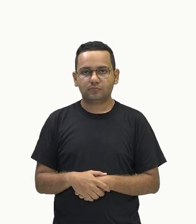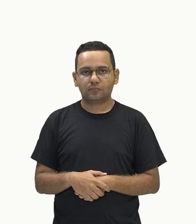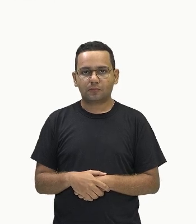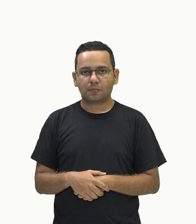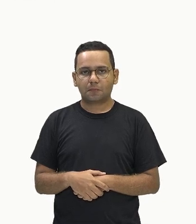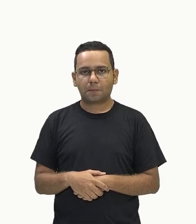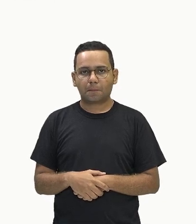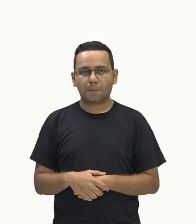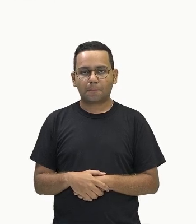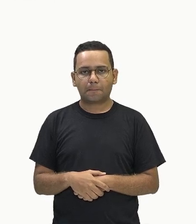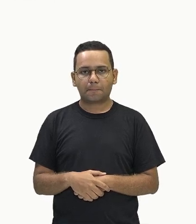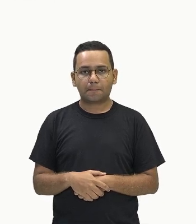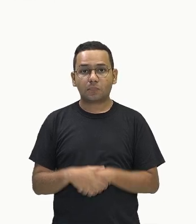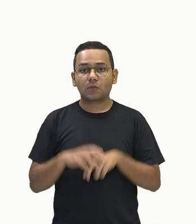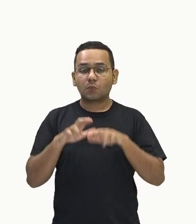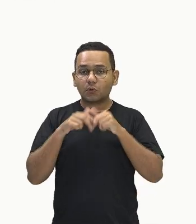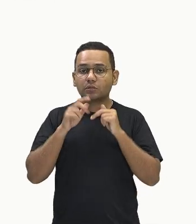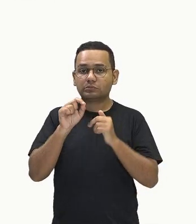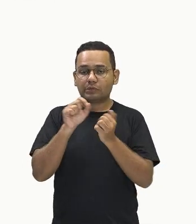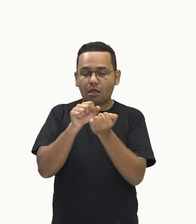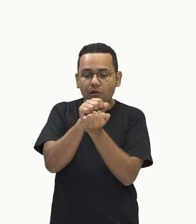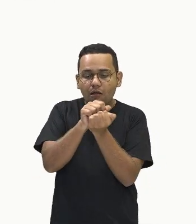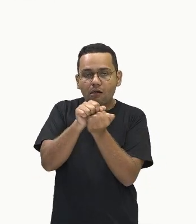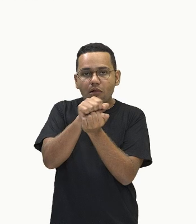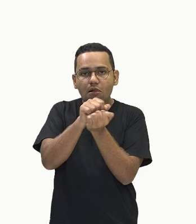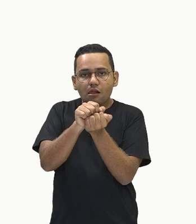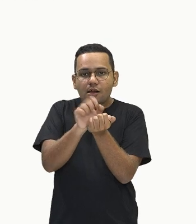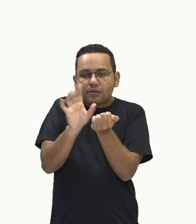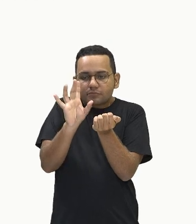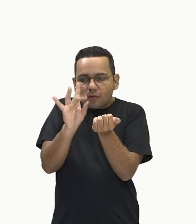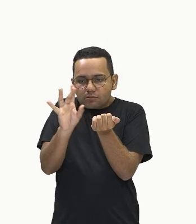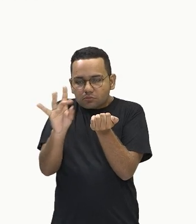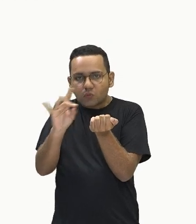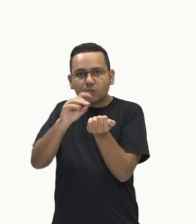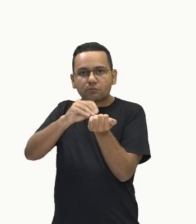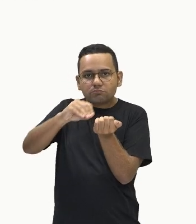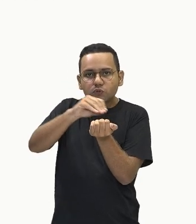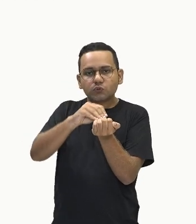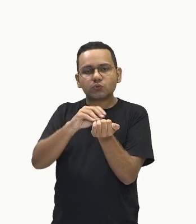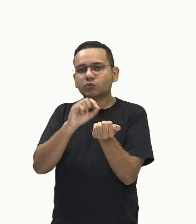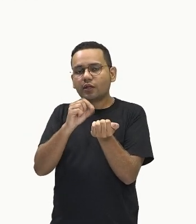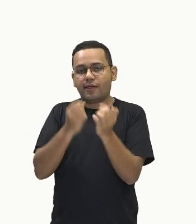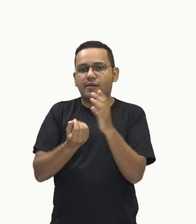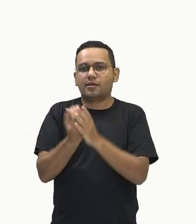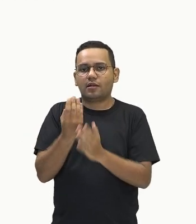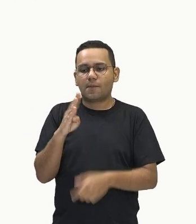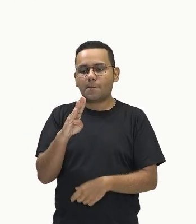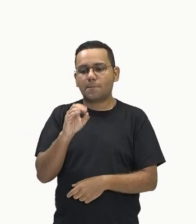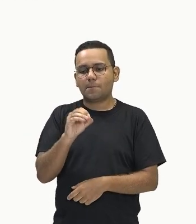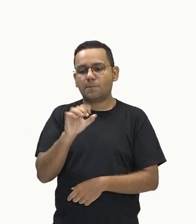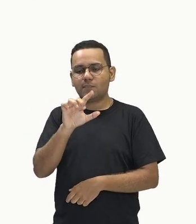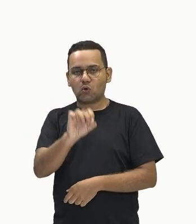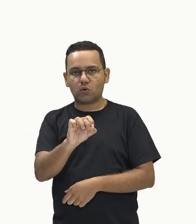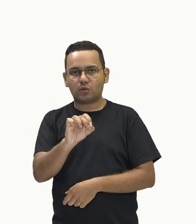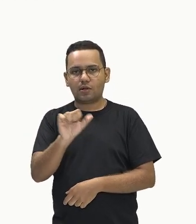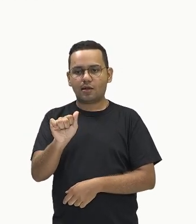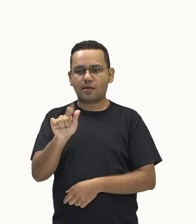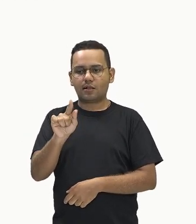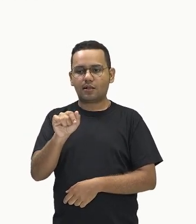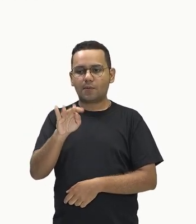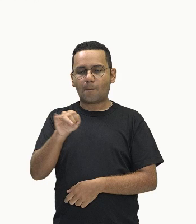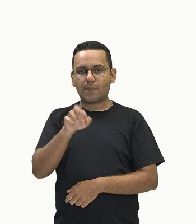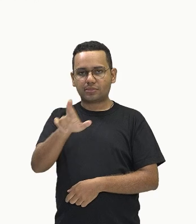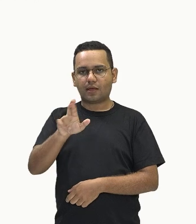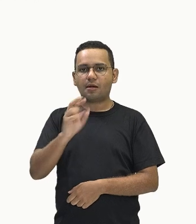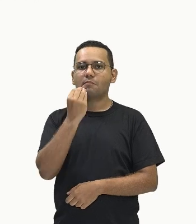mastiga o alimento, se mistura com a saliva, é formado o bolo alimentar. E